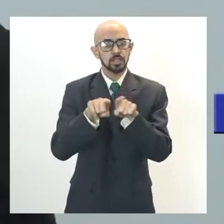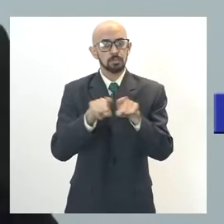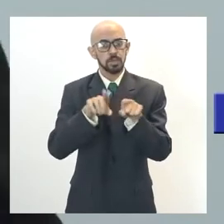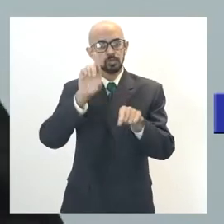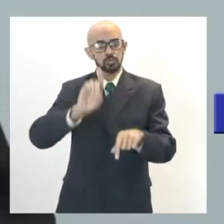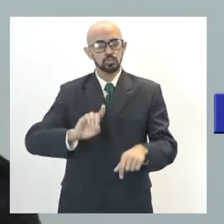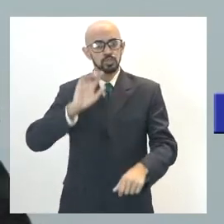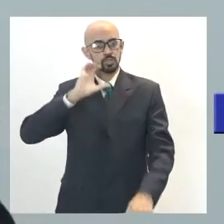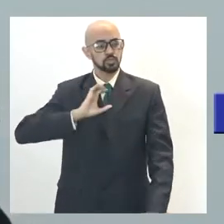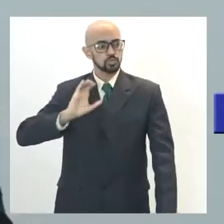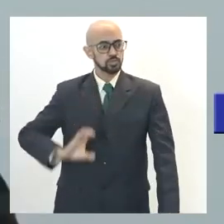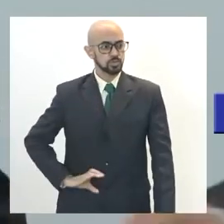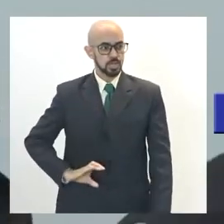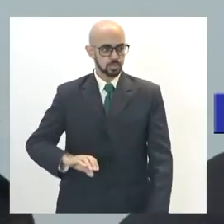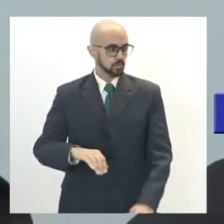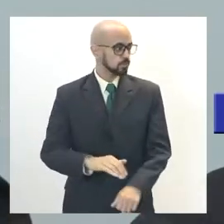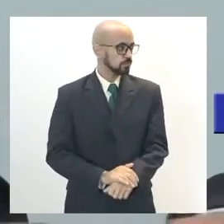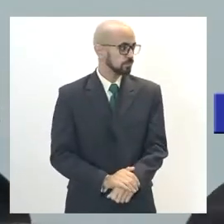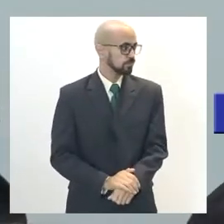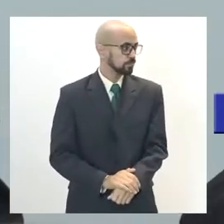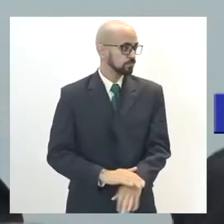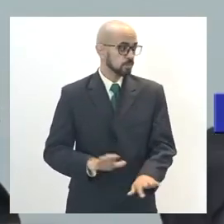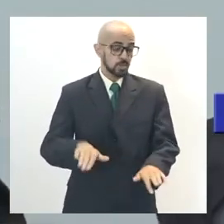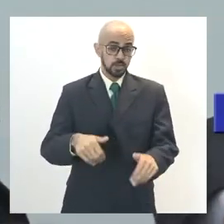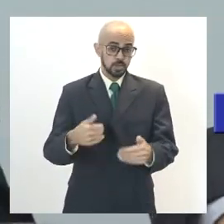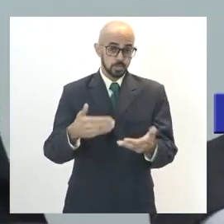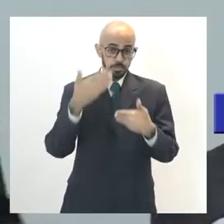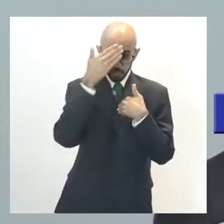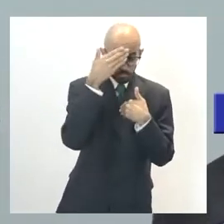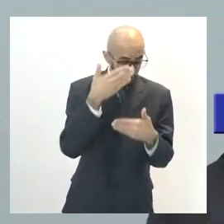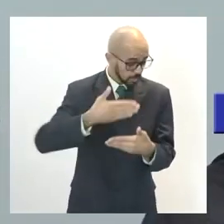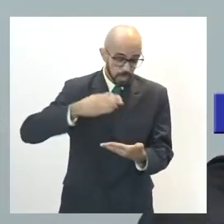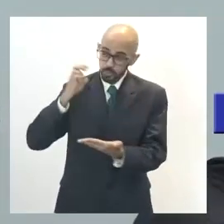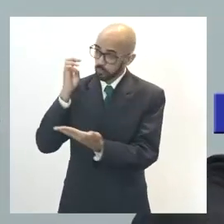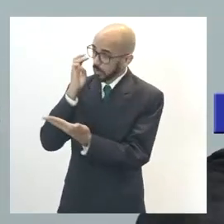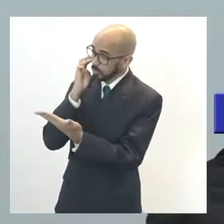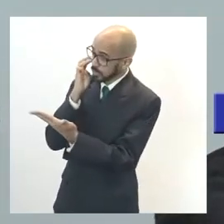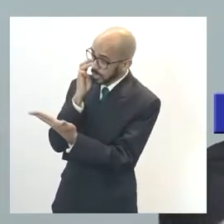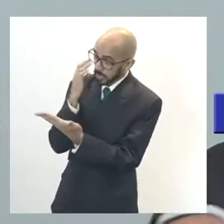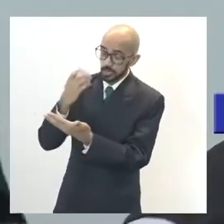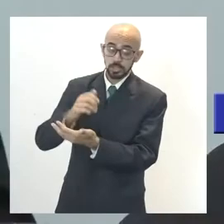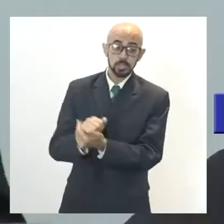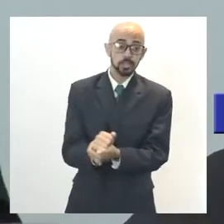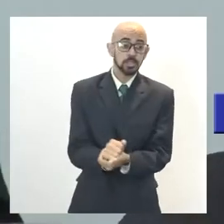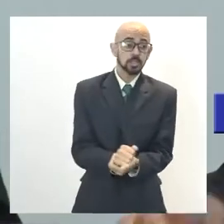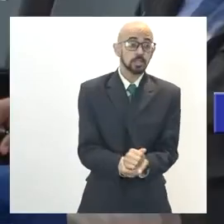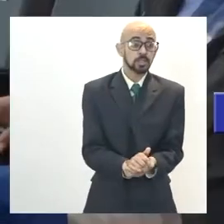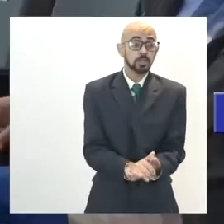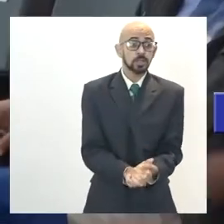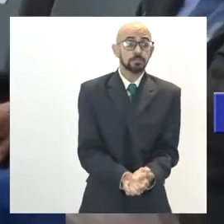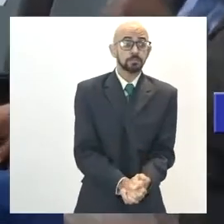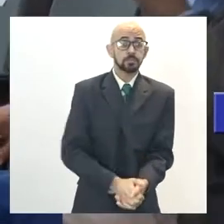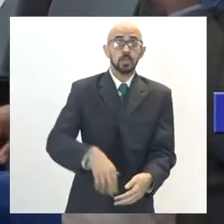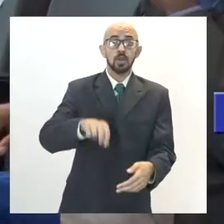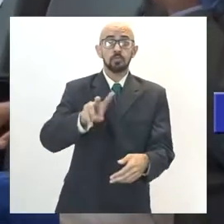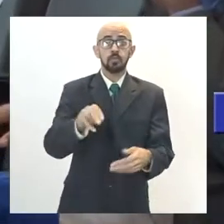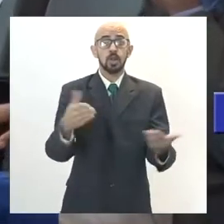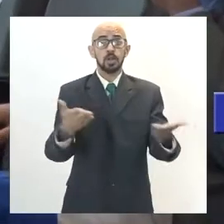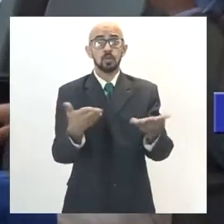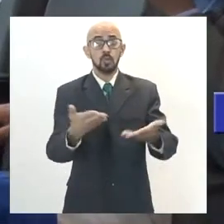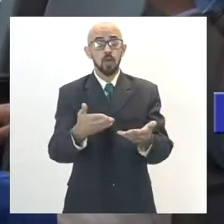contemporâneo obrigado obrigado Deputado waldeck Carneiro eu vou e imediatamente